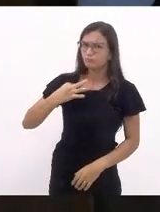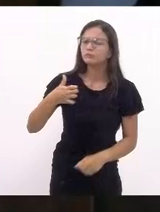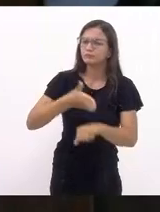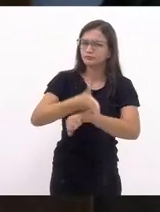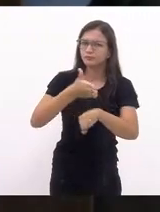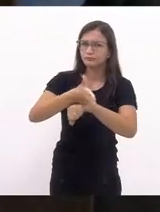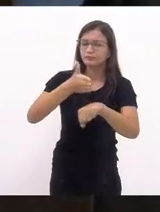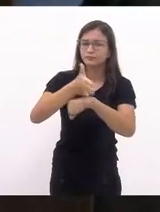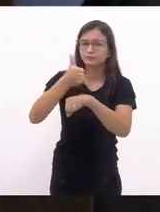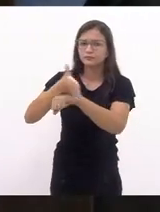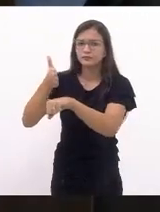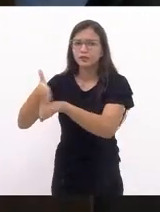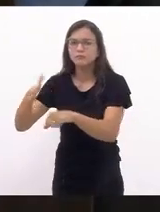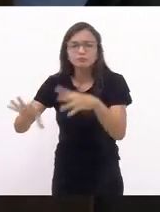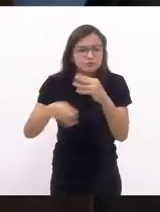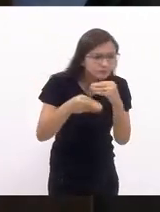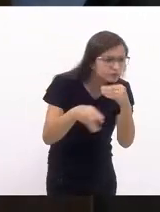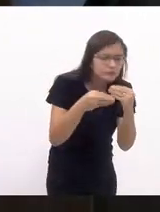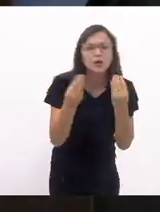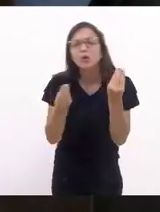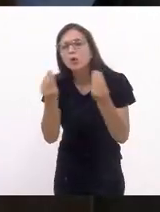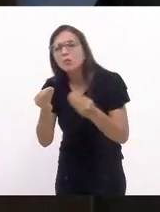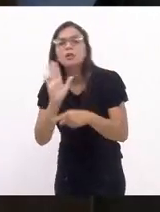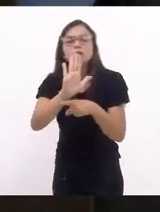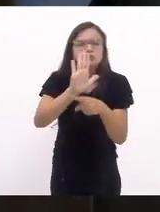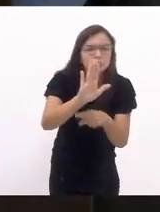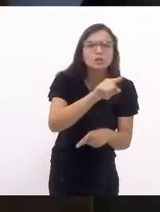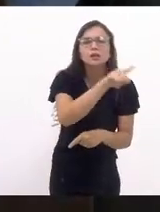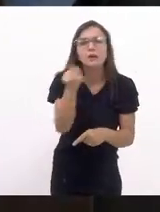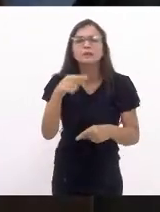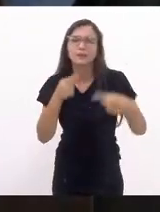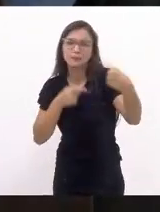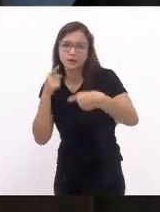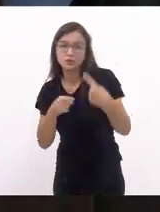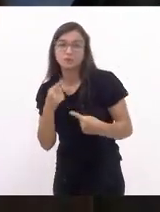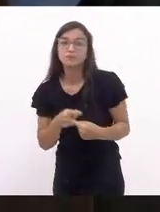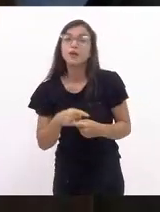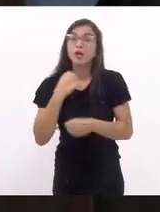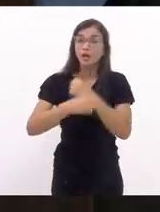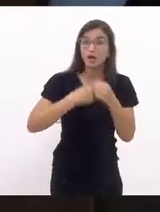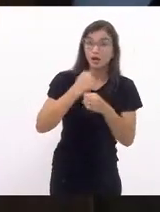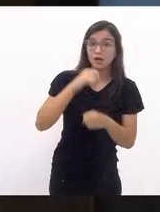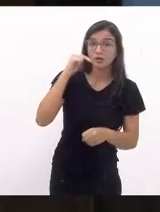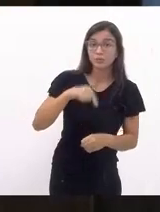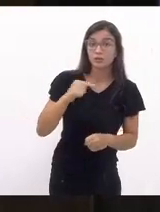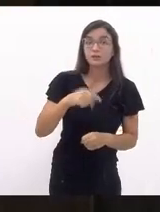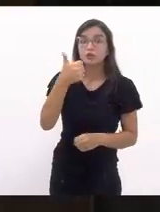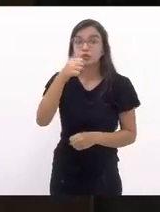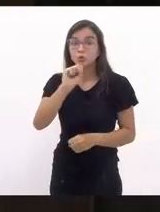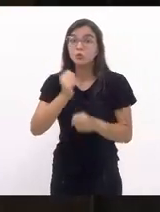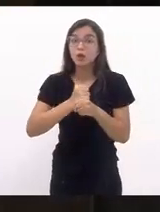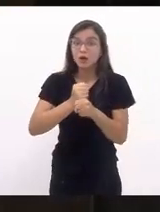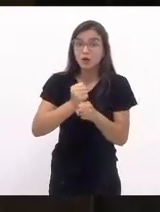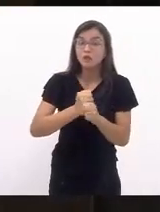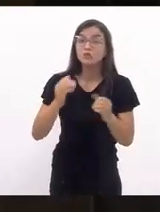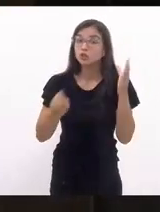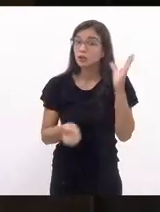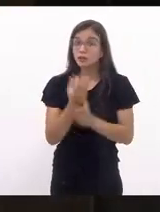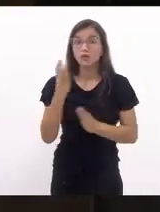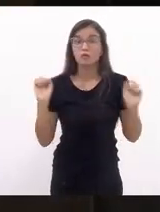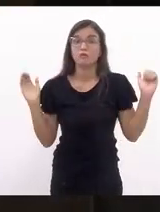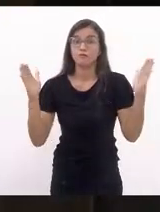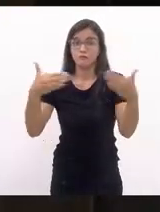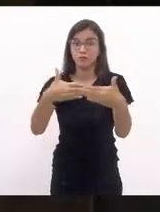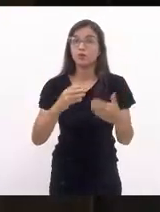contribuindo com seu conhecimento para os debates no ano em que comemoramos os 18 anos de criação do Fórum de desenvolvimento um